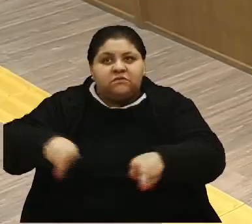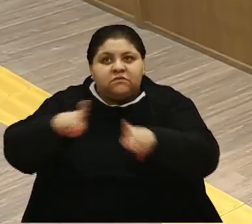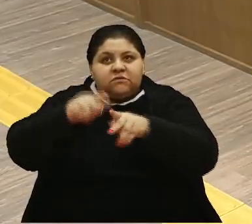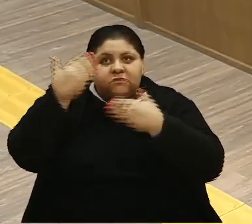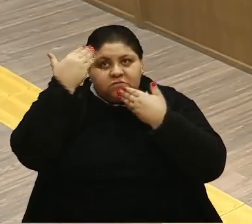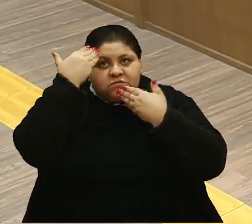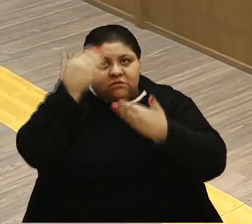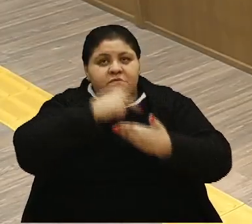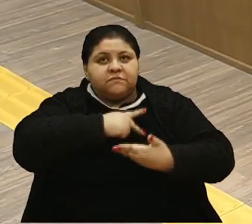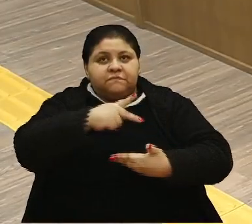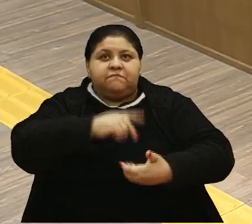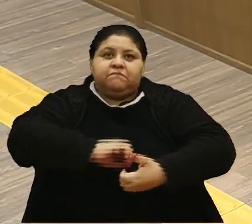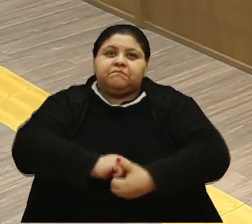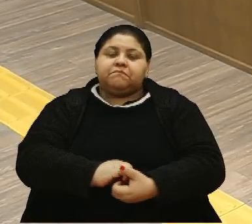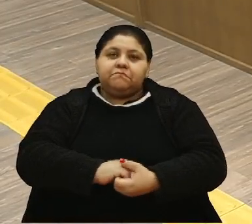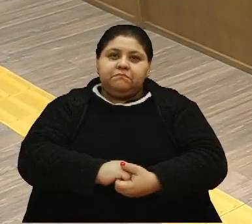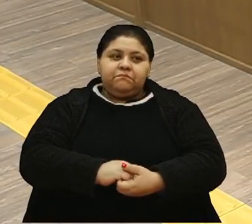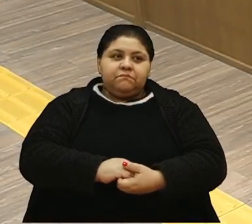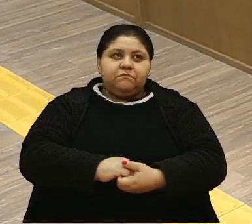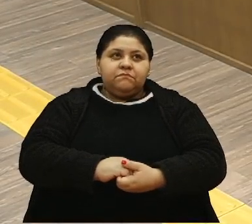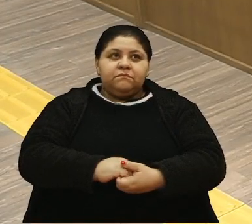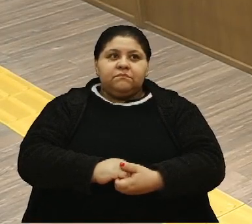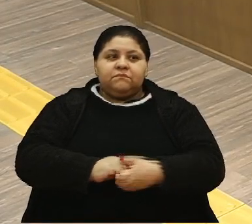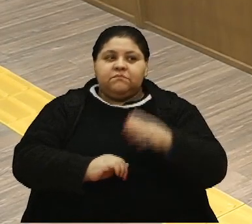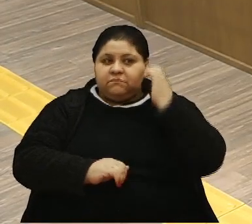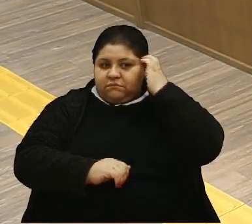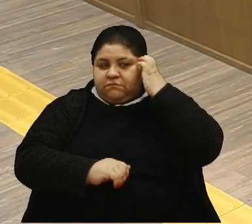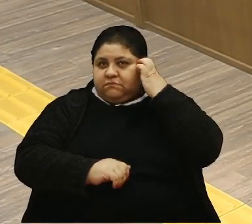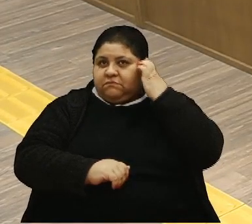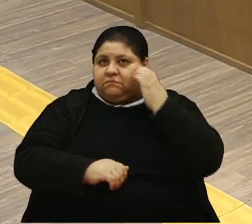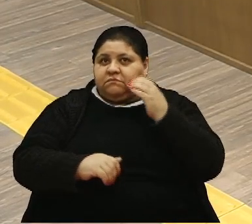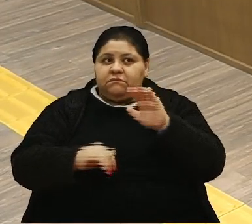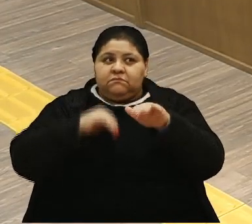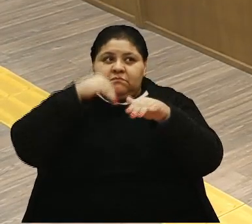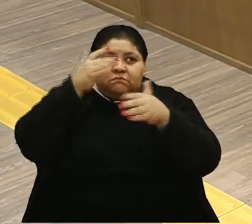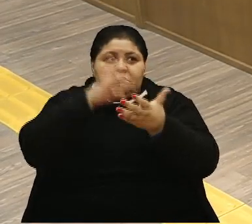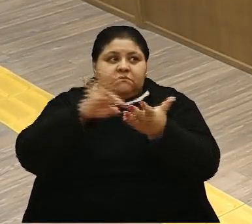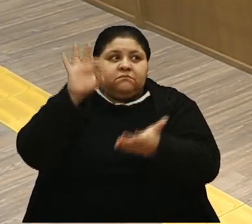presidente. Obrigado, vereador. A próxima inscrito, vereador Iago Morante.